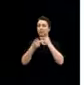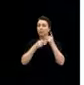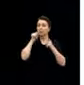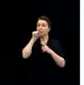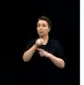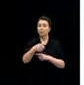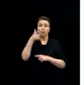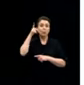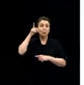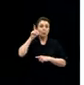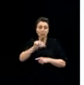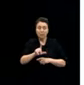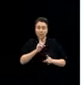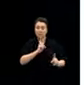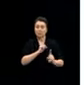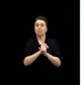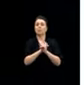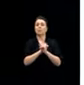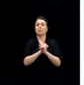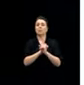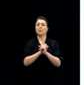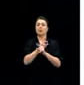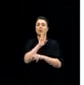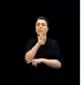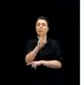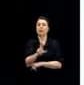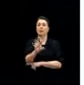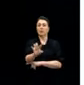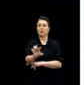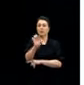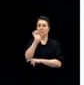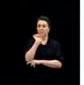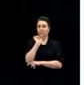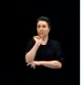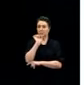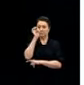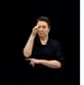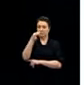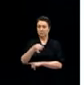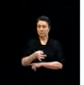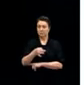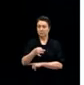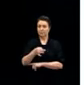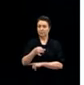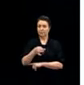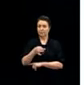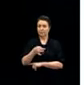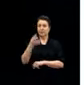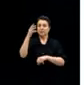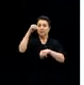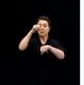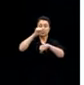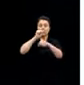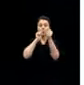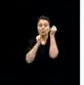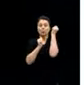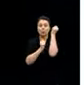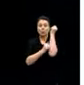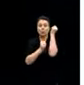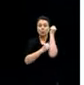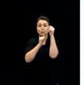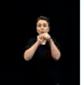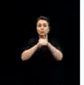o enigma. Aonde que tem ali guardado o cálcio no organismo, em maior